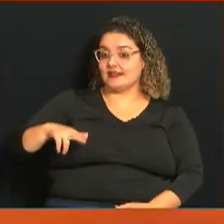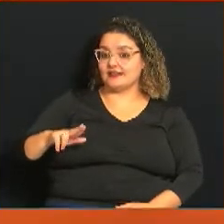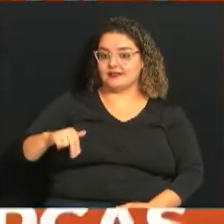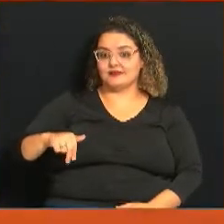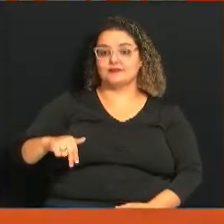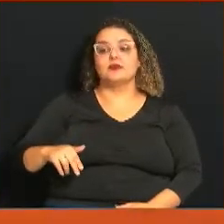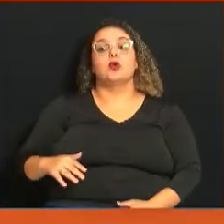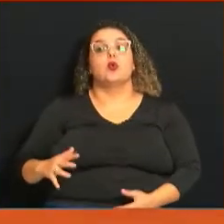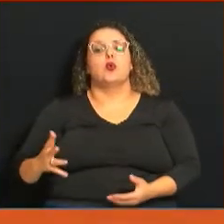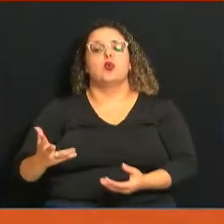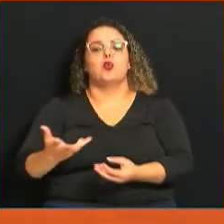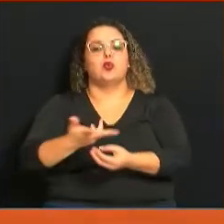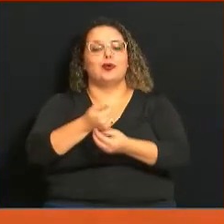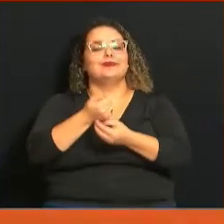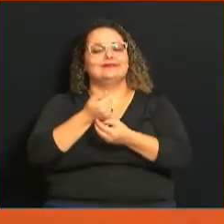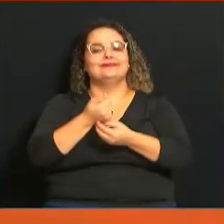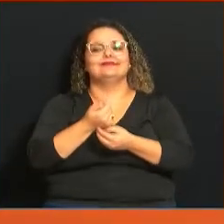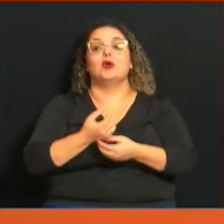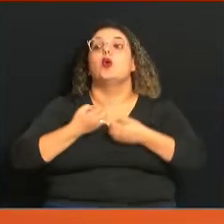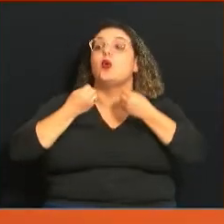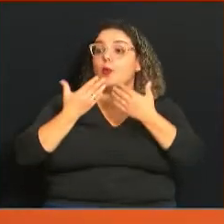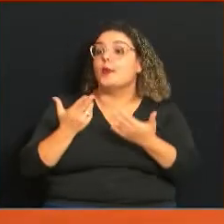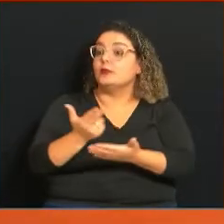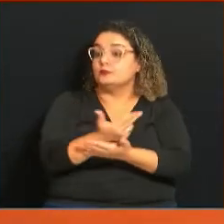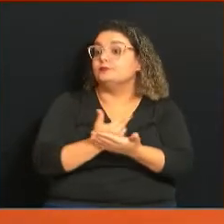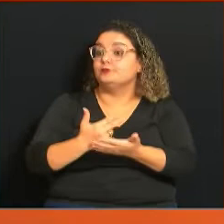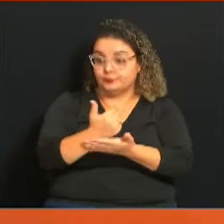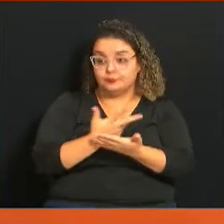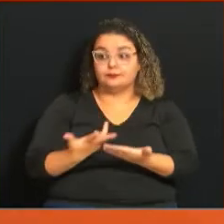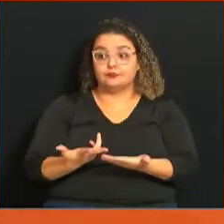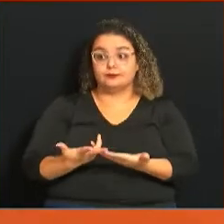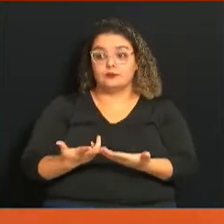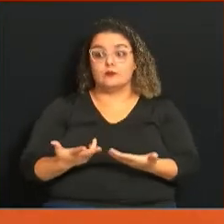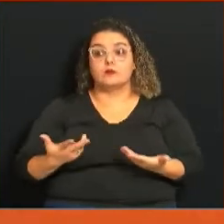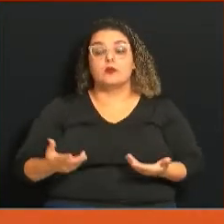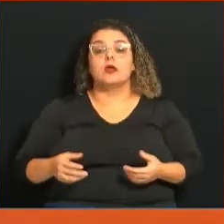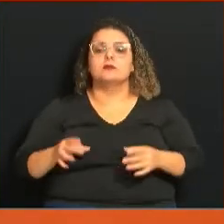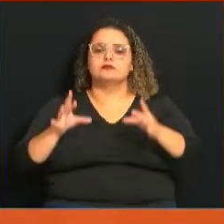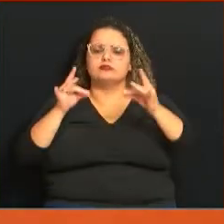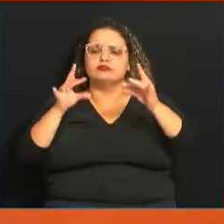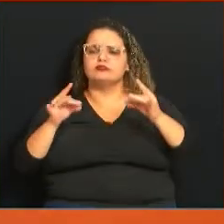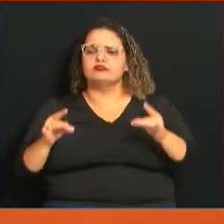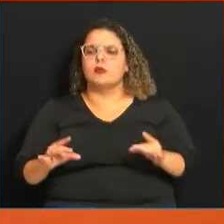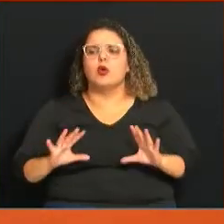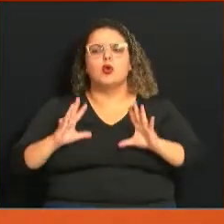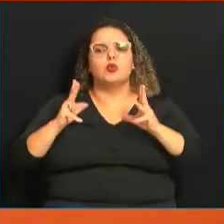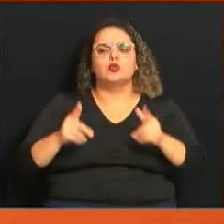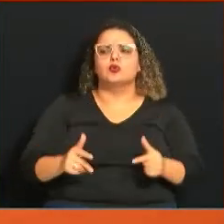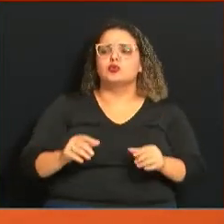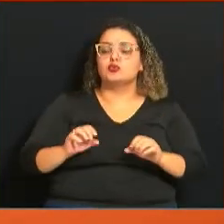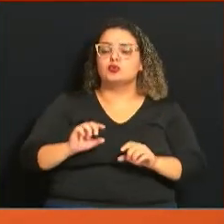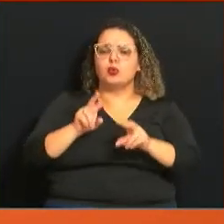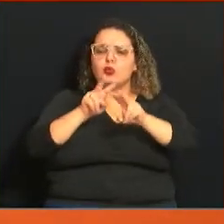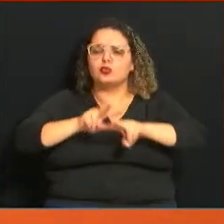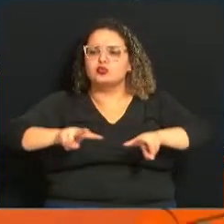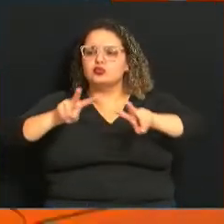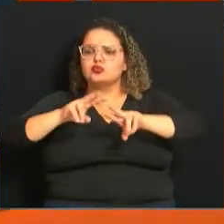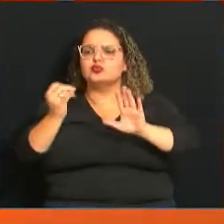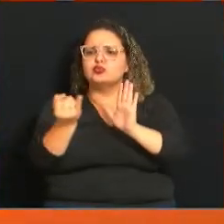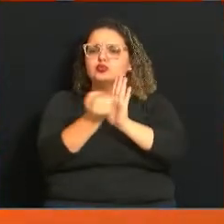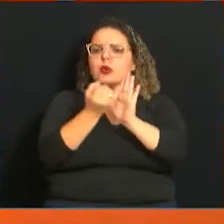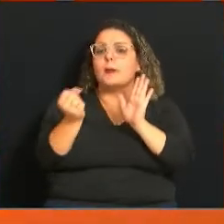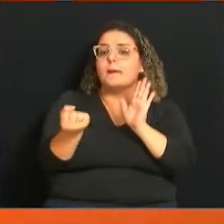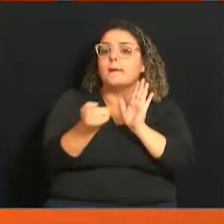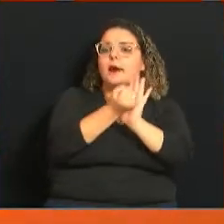da arte. Bom, o ilustrador é, portanto, responsável por ilustrações, elementos gráficos, identidades visuais de marcas. Tá